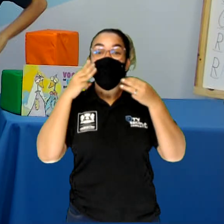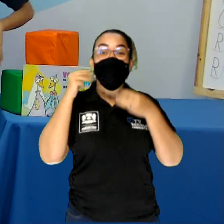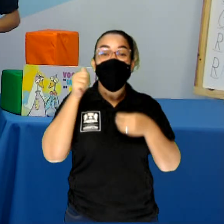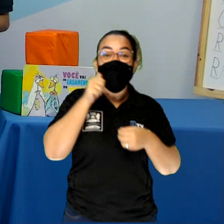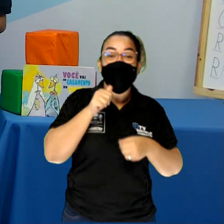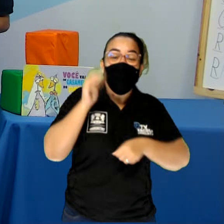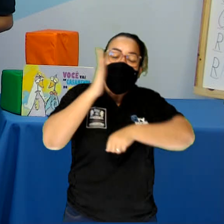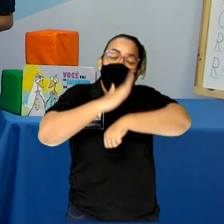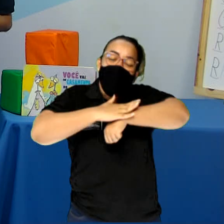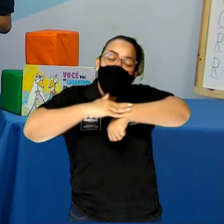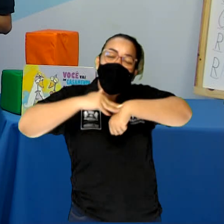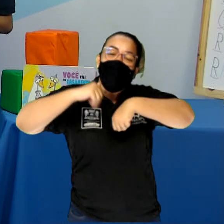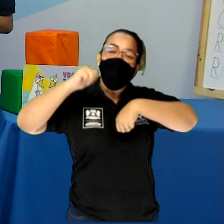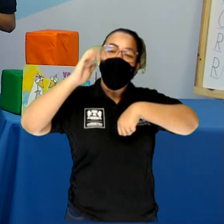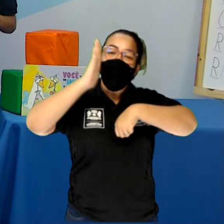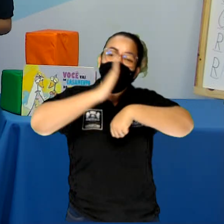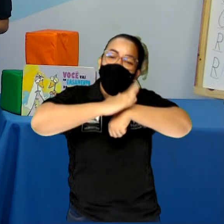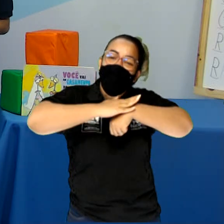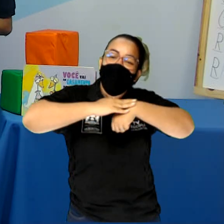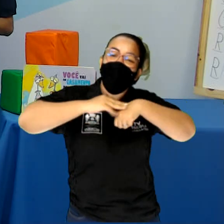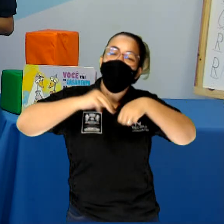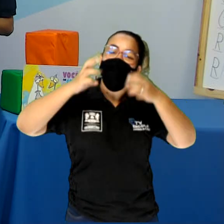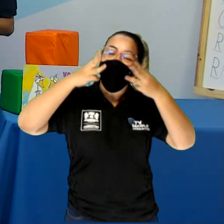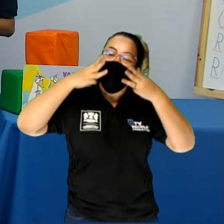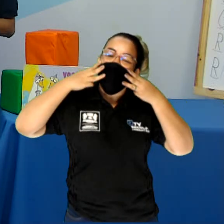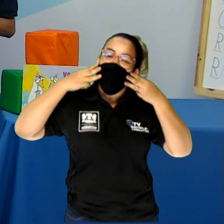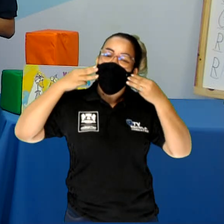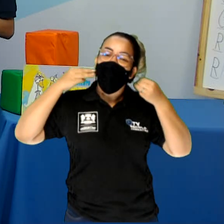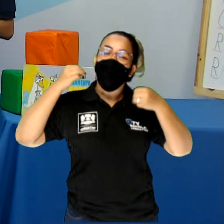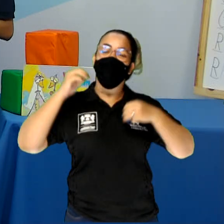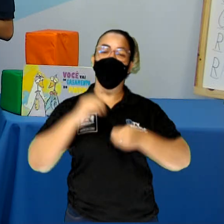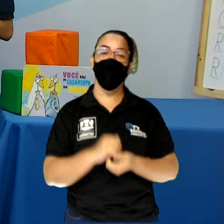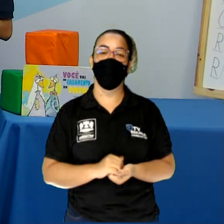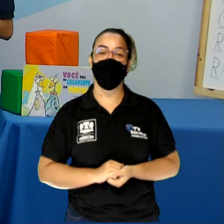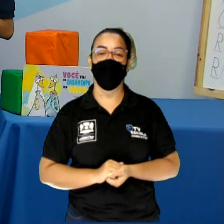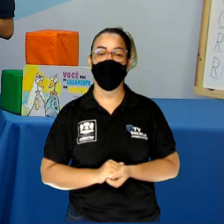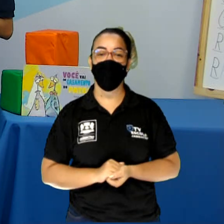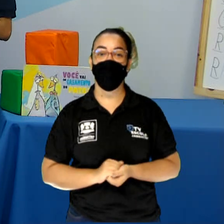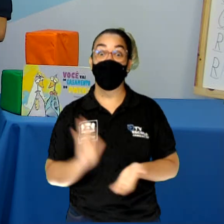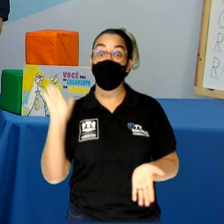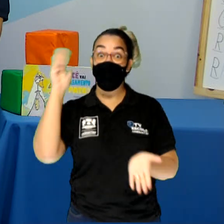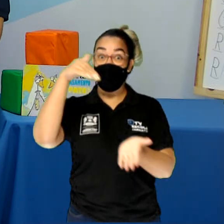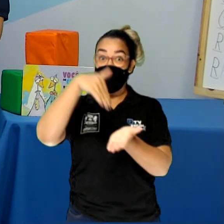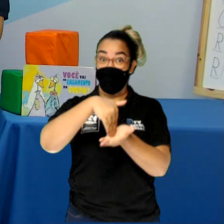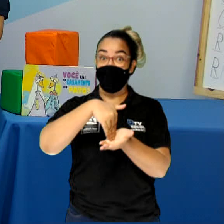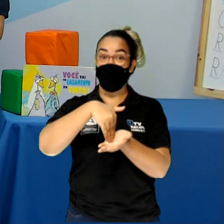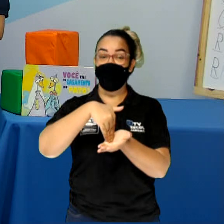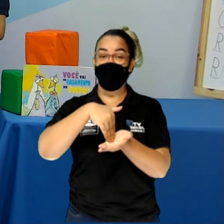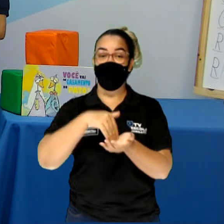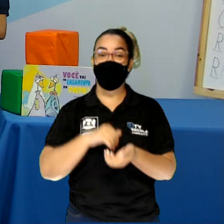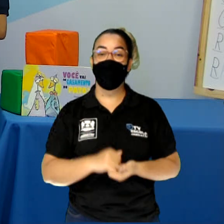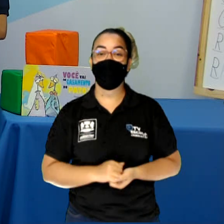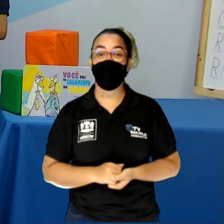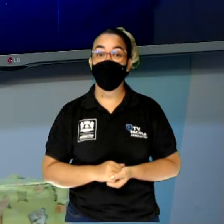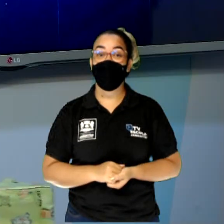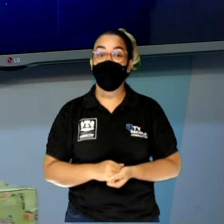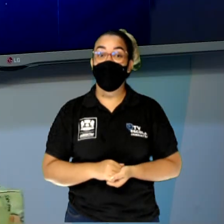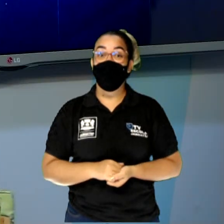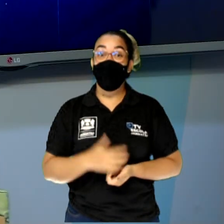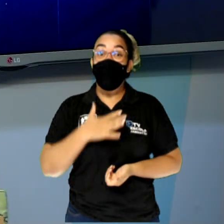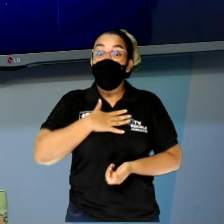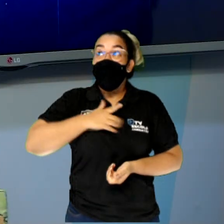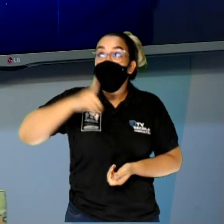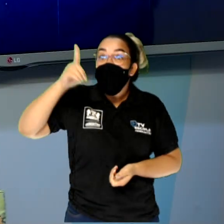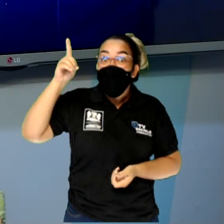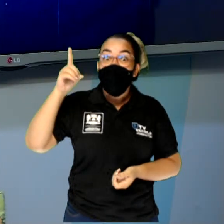agora. Miau! Miau! E o último? Ai, meu Deus, o